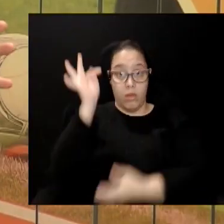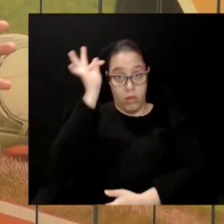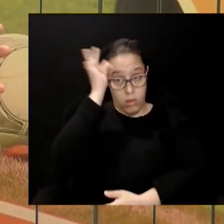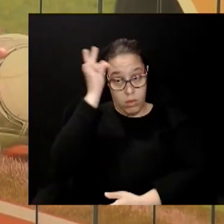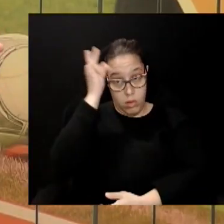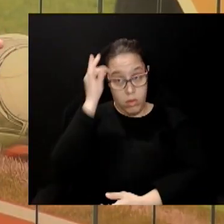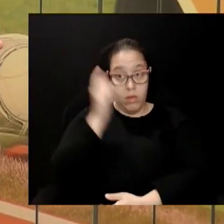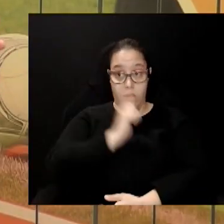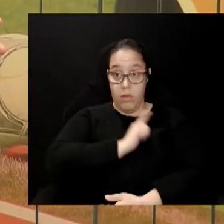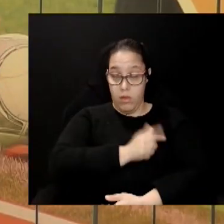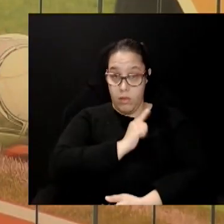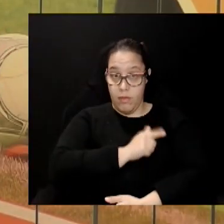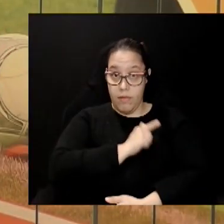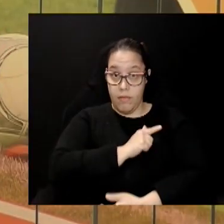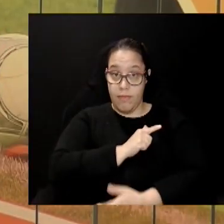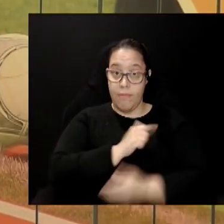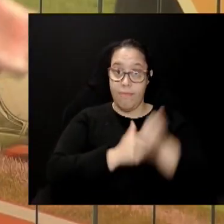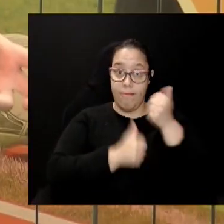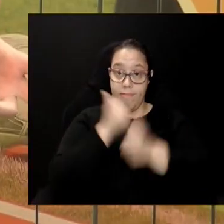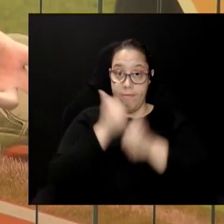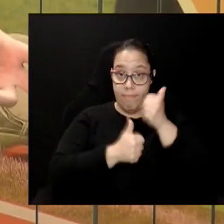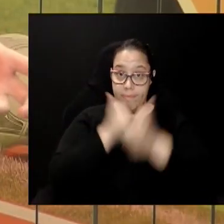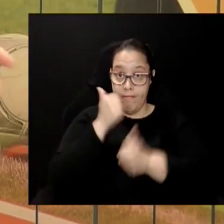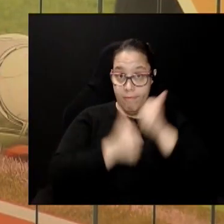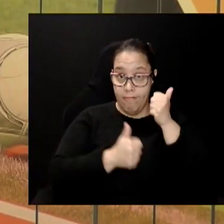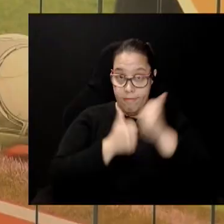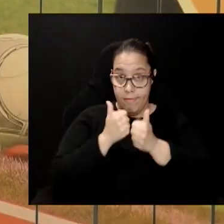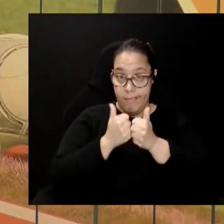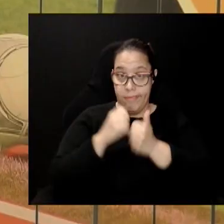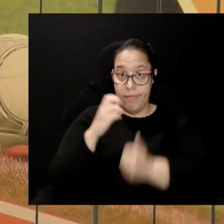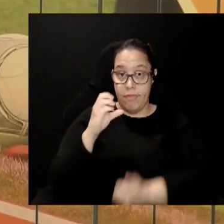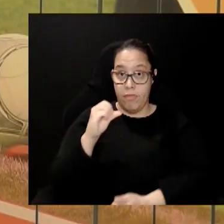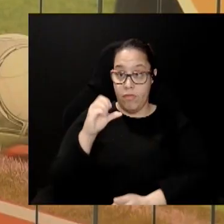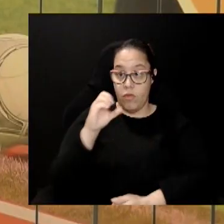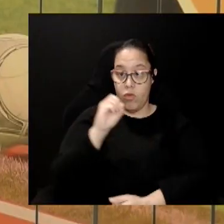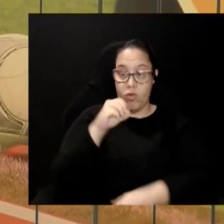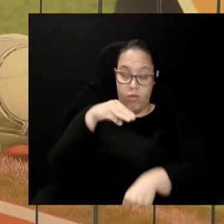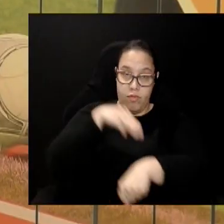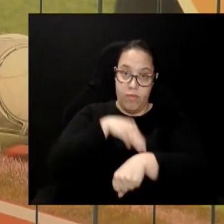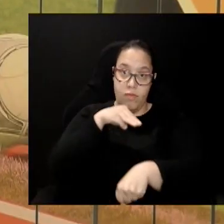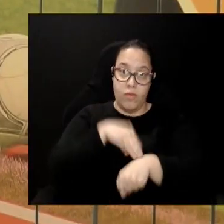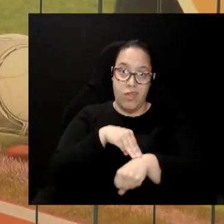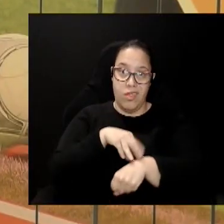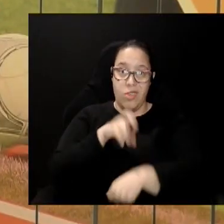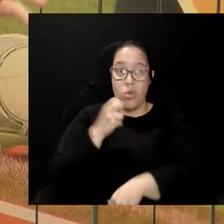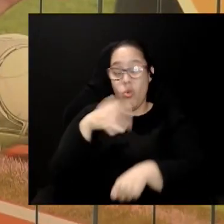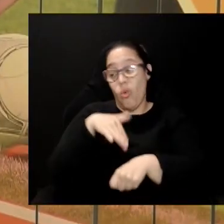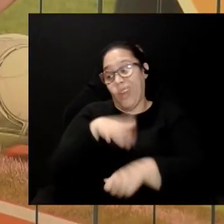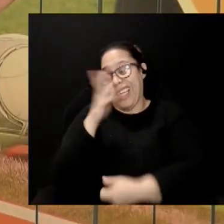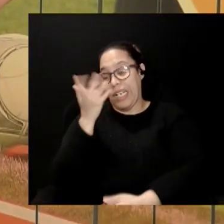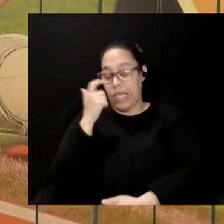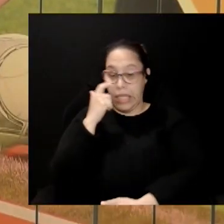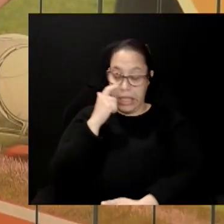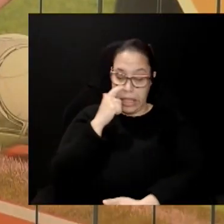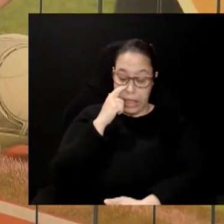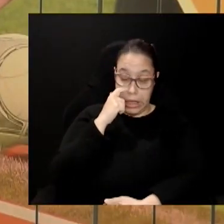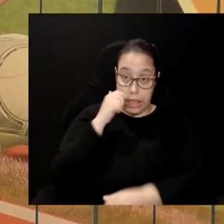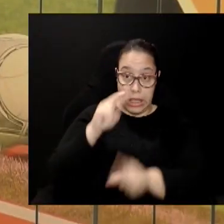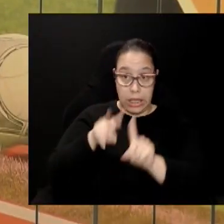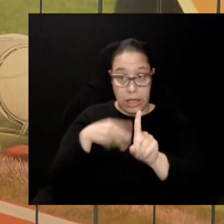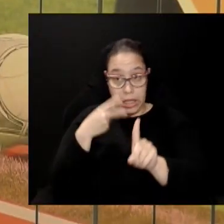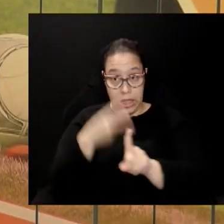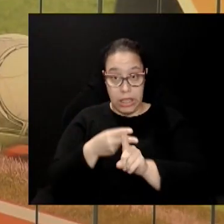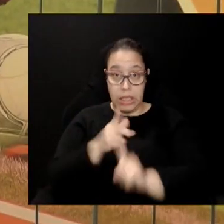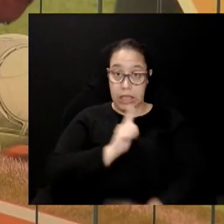no futebol são jogados 90 minutos, ou até mais, né, com os acréscimos. O Bugre achou que